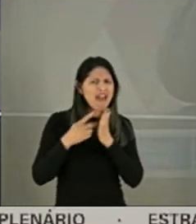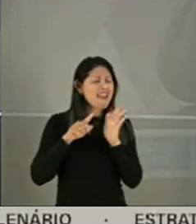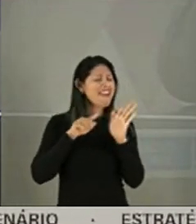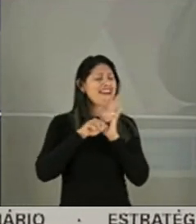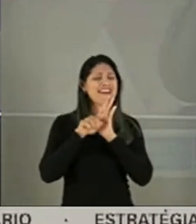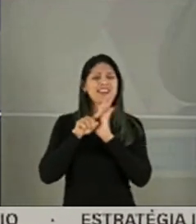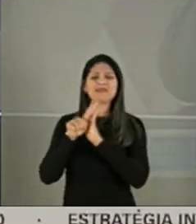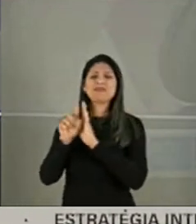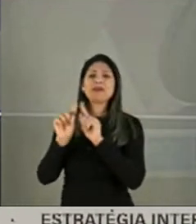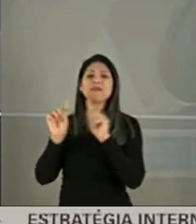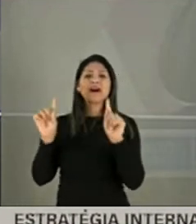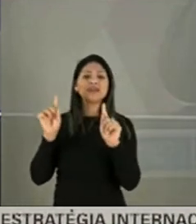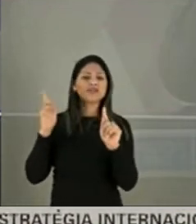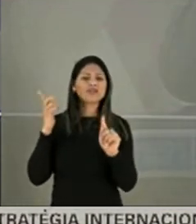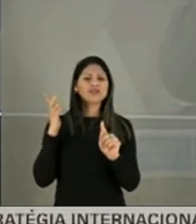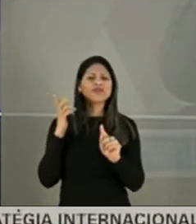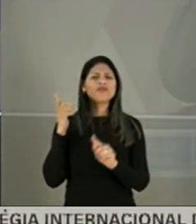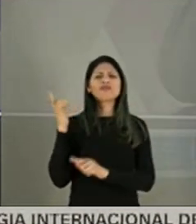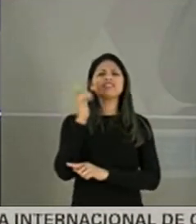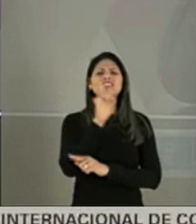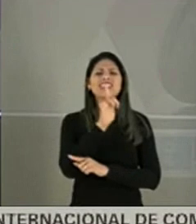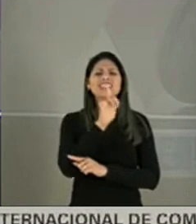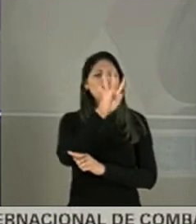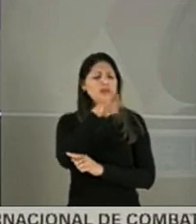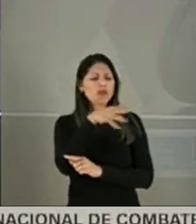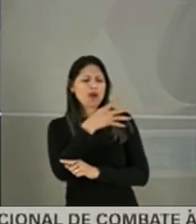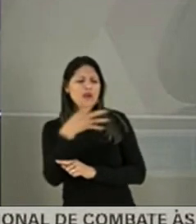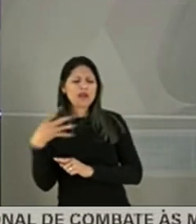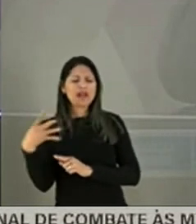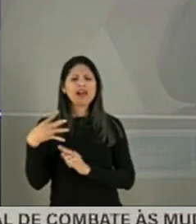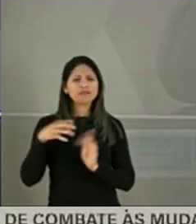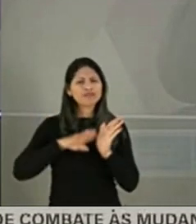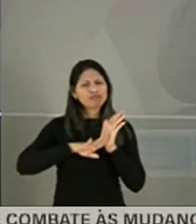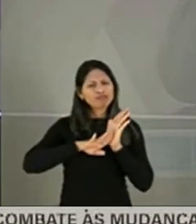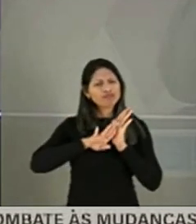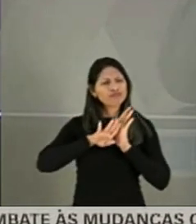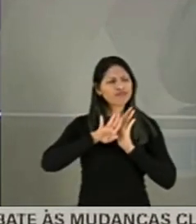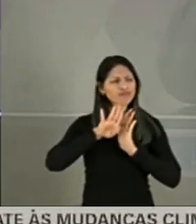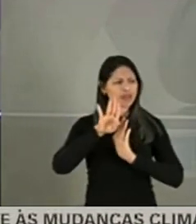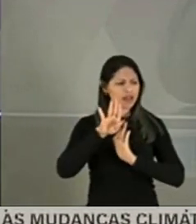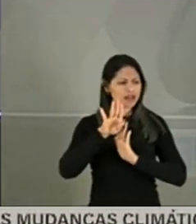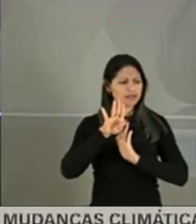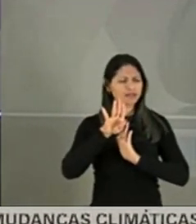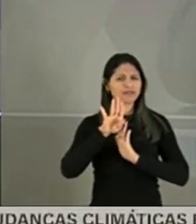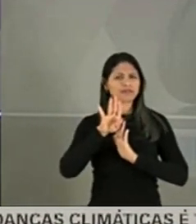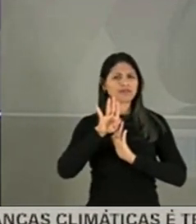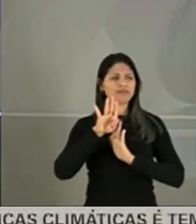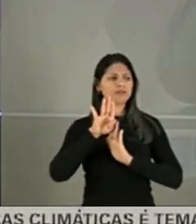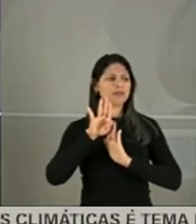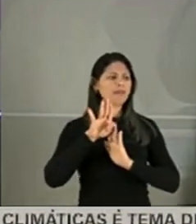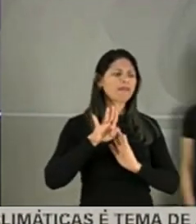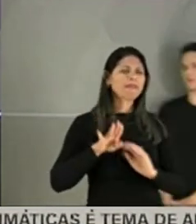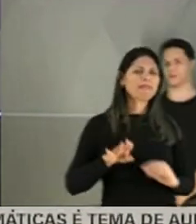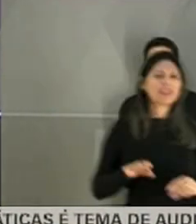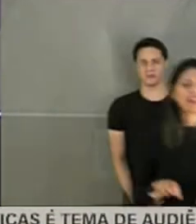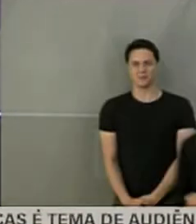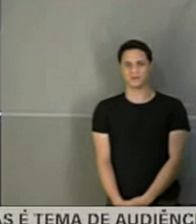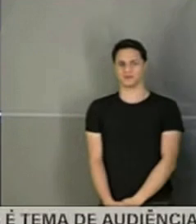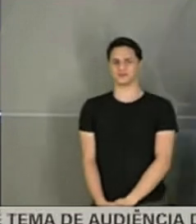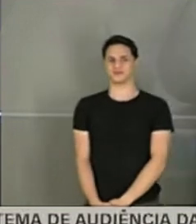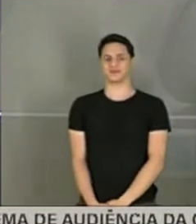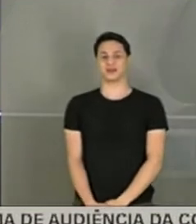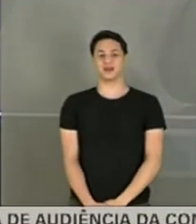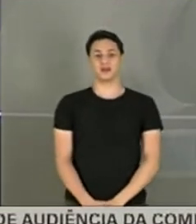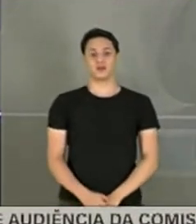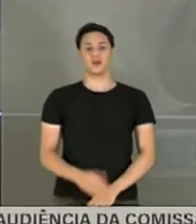ocorrência do chamado jogo de planilha, artifício utilizado para possibilitar que um licitante